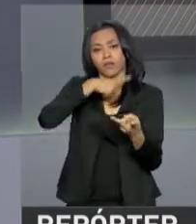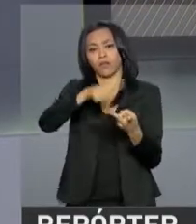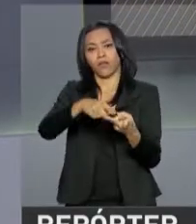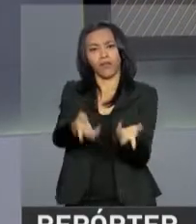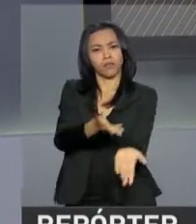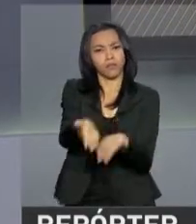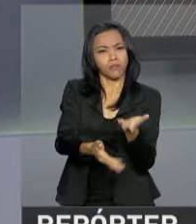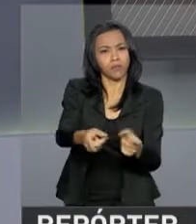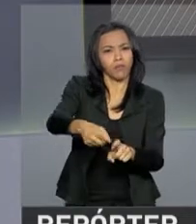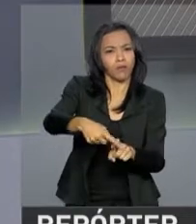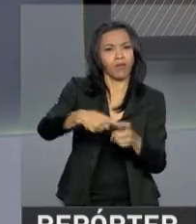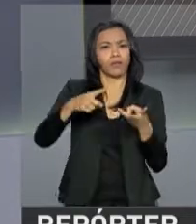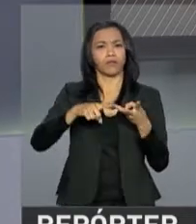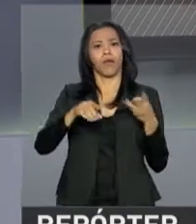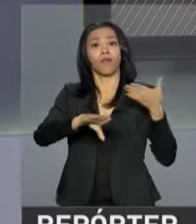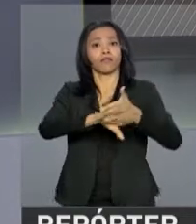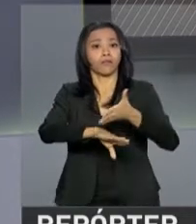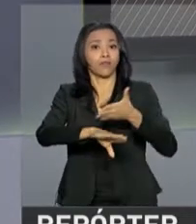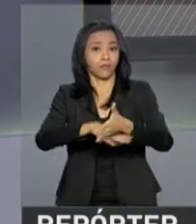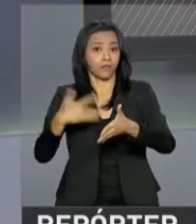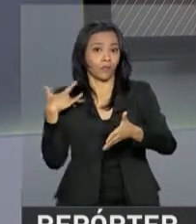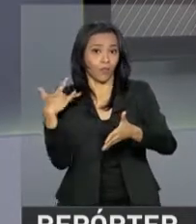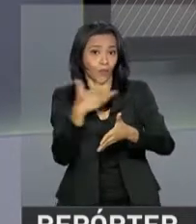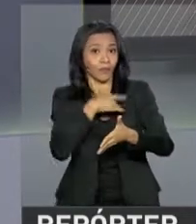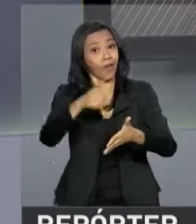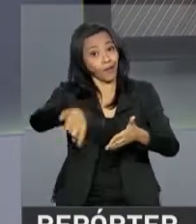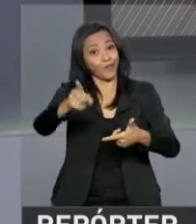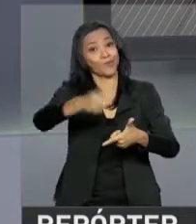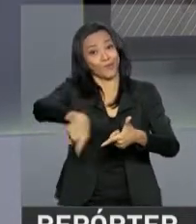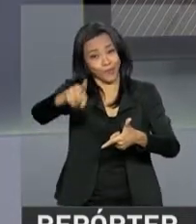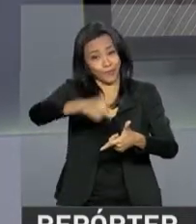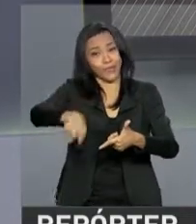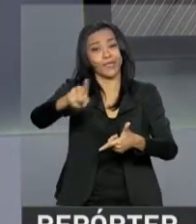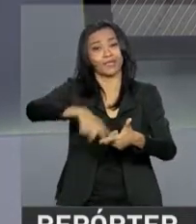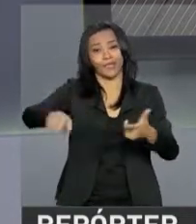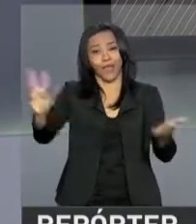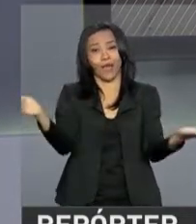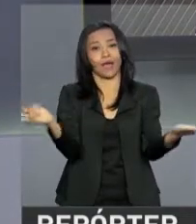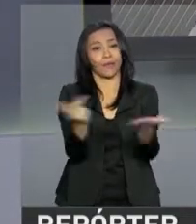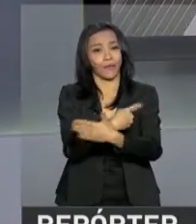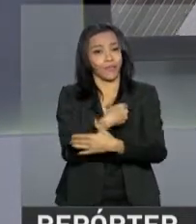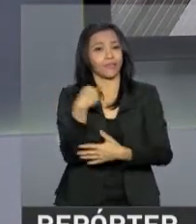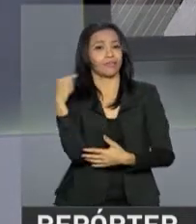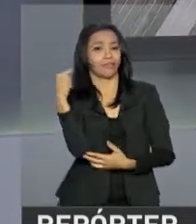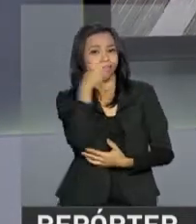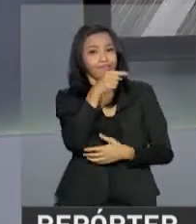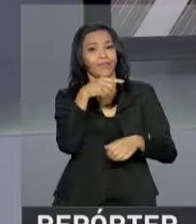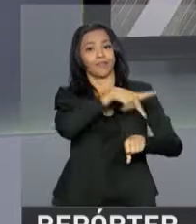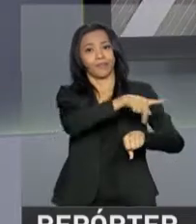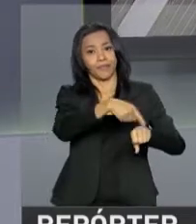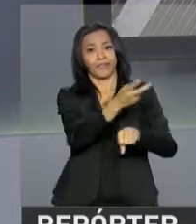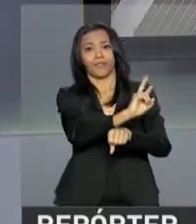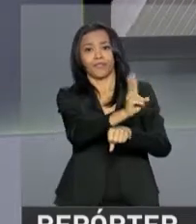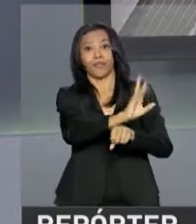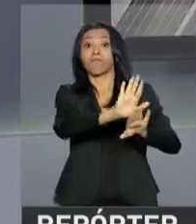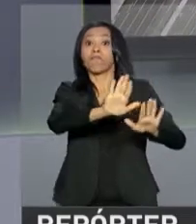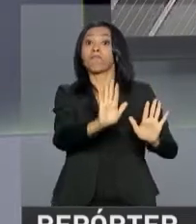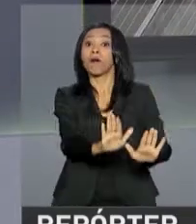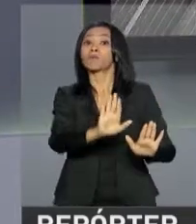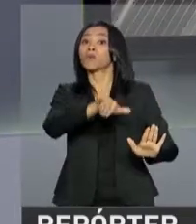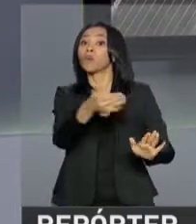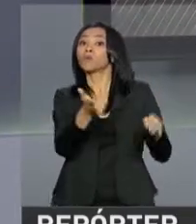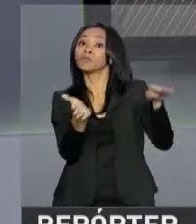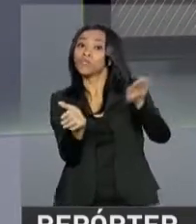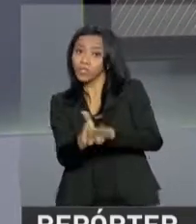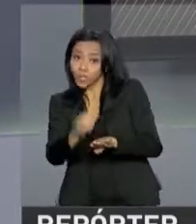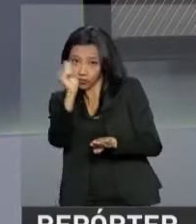e acesso a serviços de saúde está entre os problemas que agravam a crise humanitária na Venezuela. Mas quando cruzam a fronteira e chegam